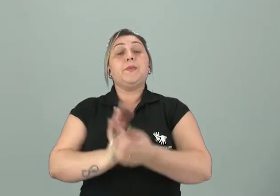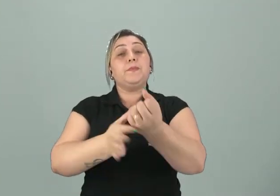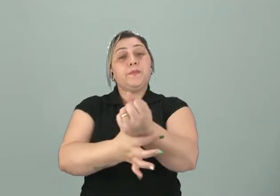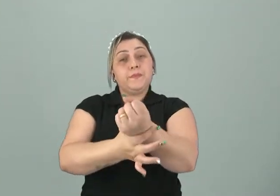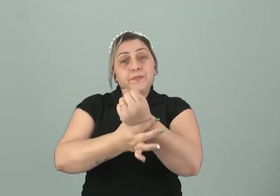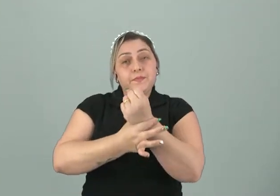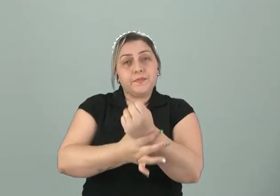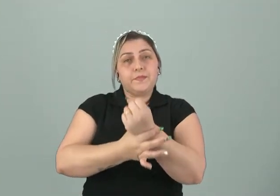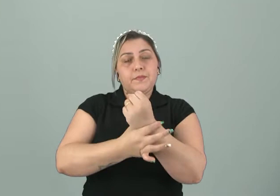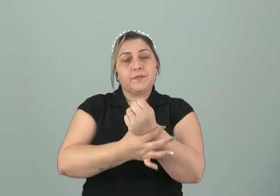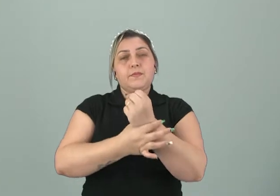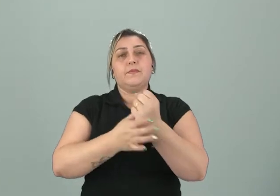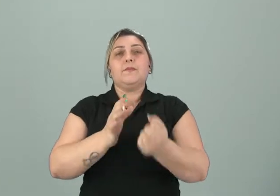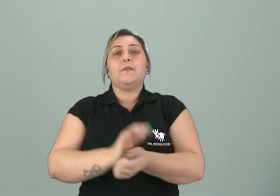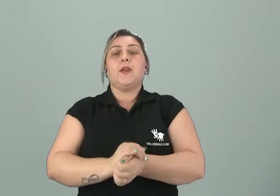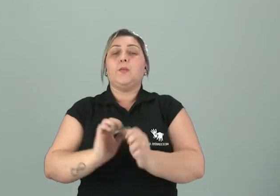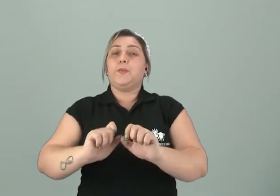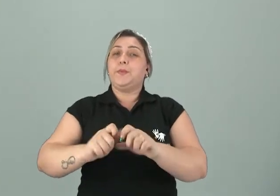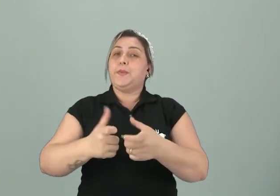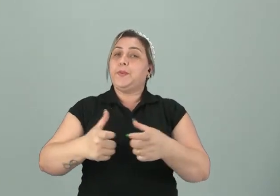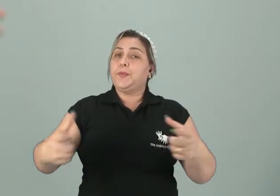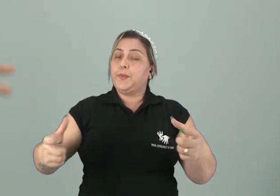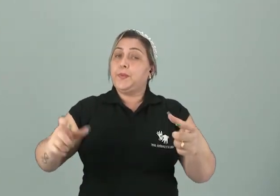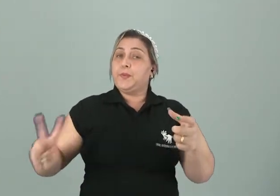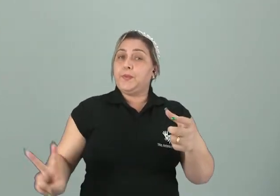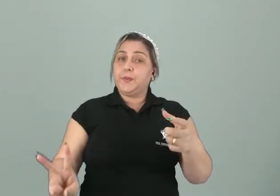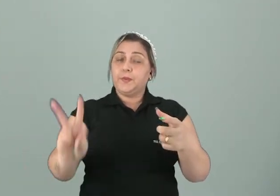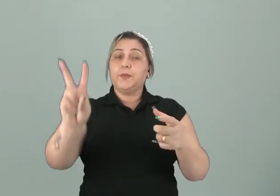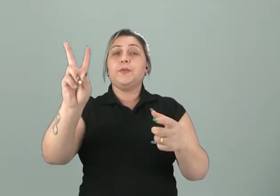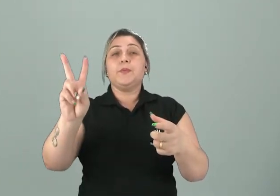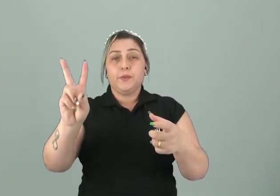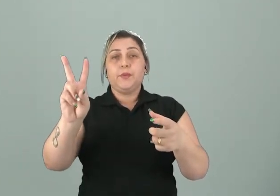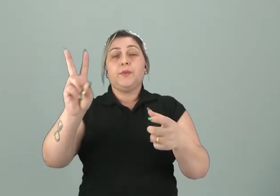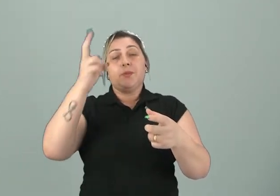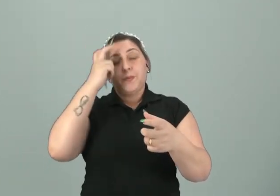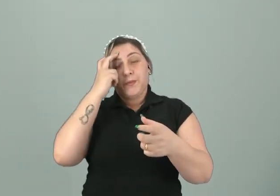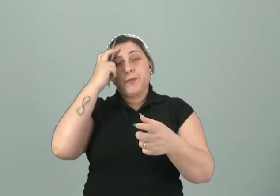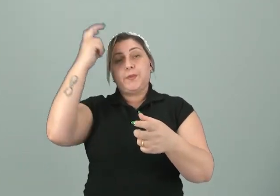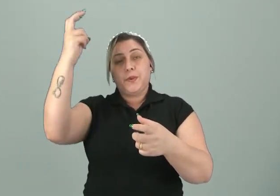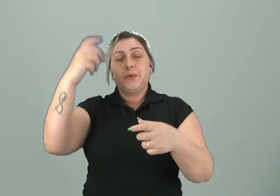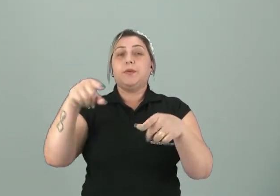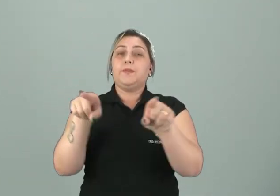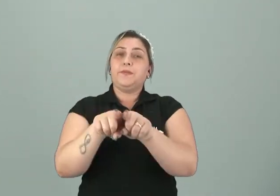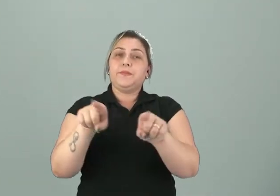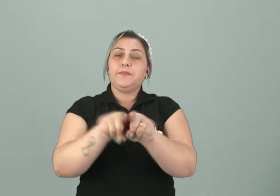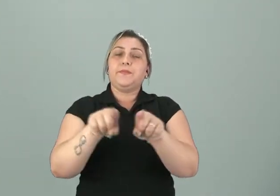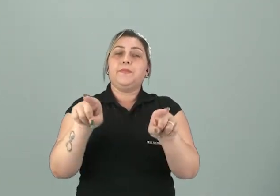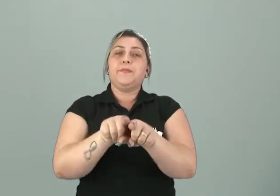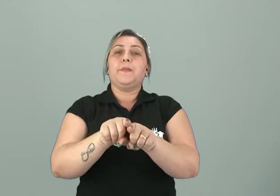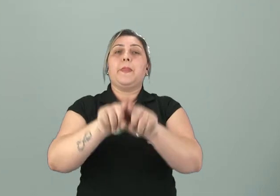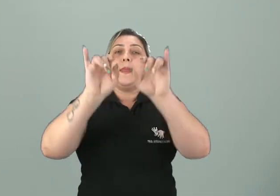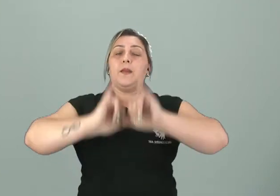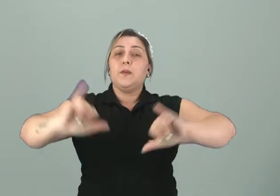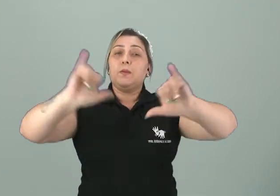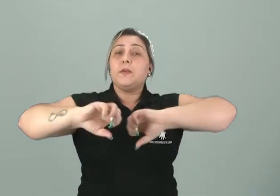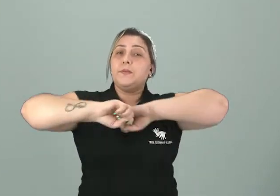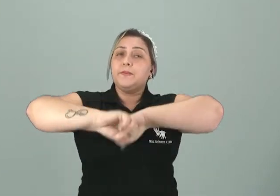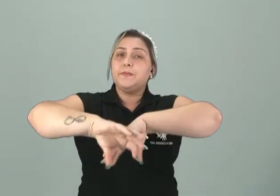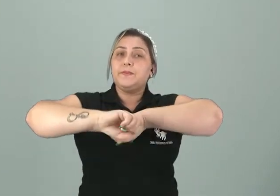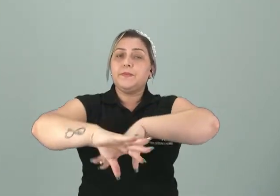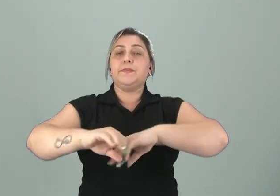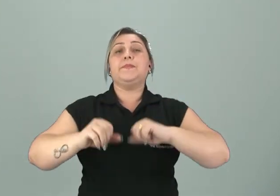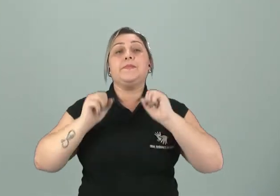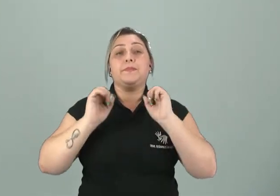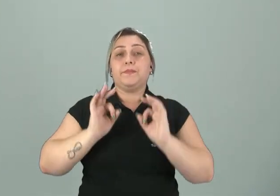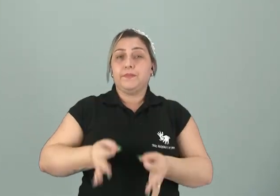uma forma tanto de garantir o crescimento e a valorização intelectual,